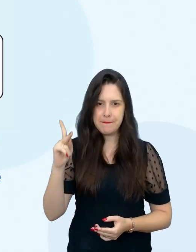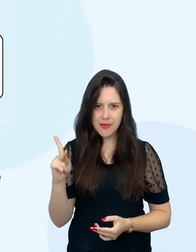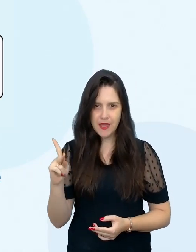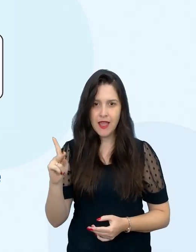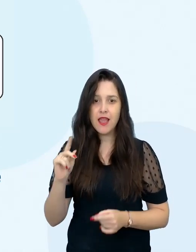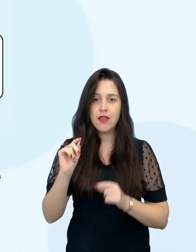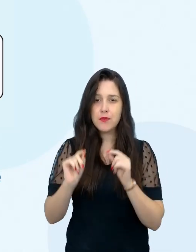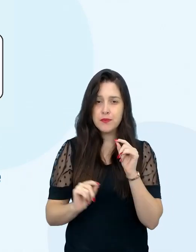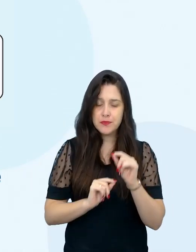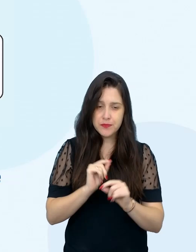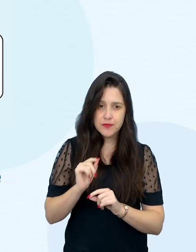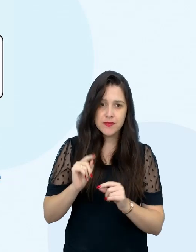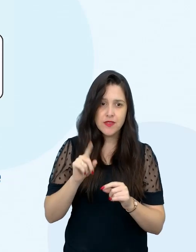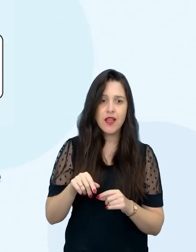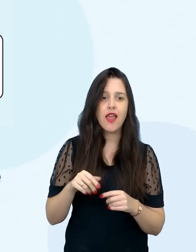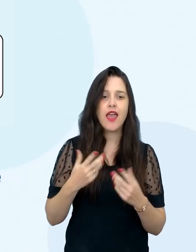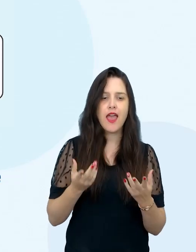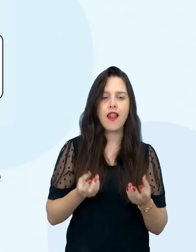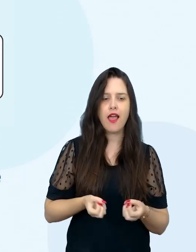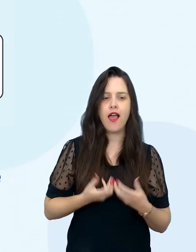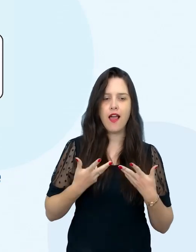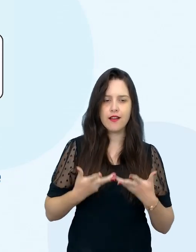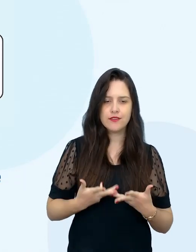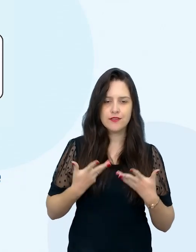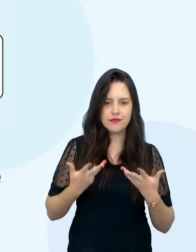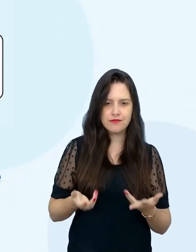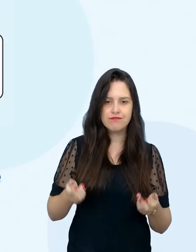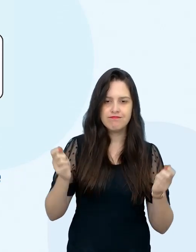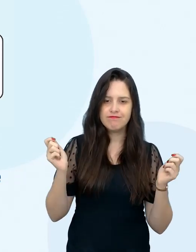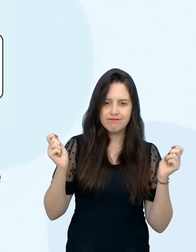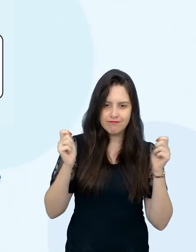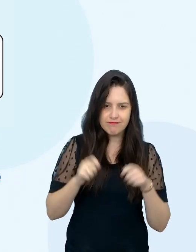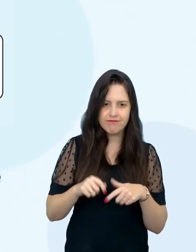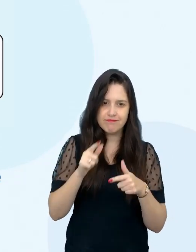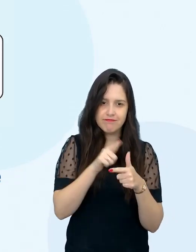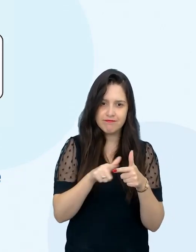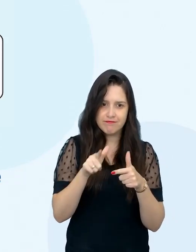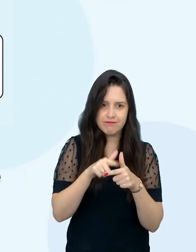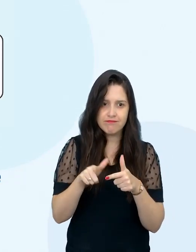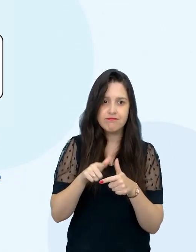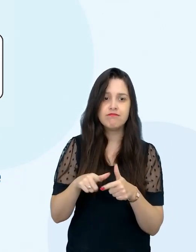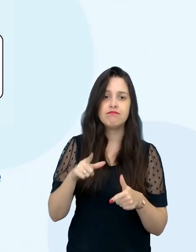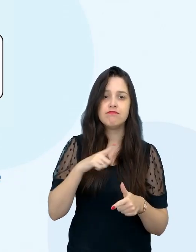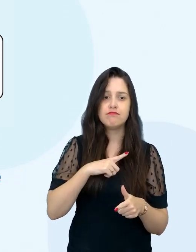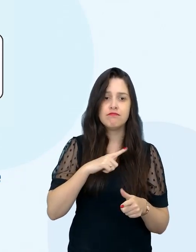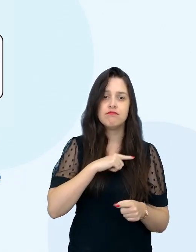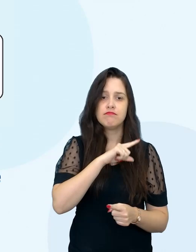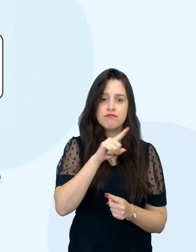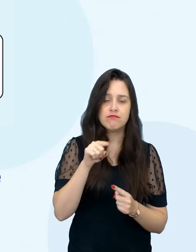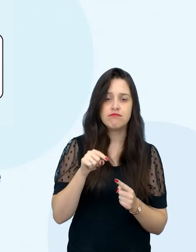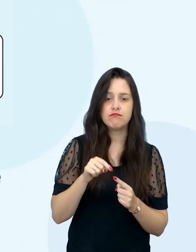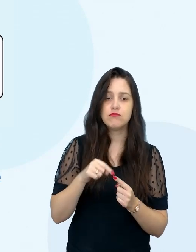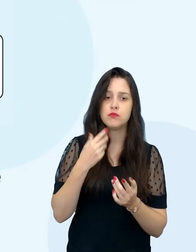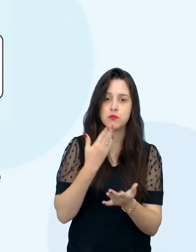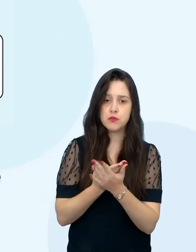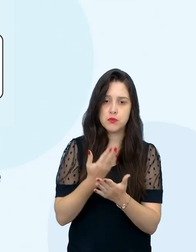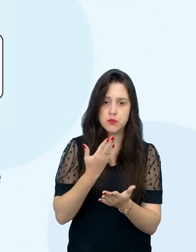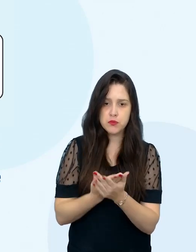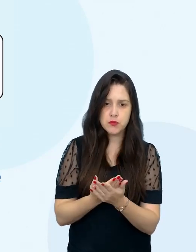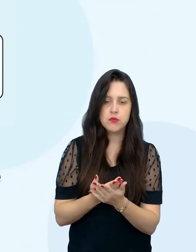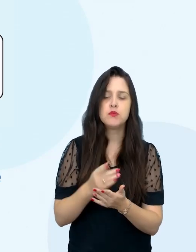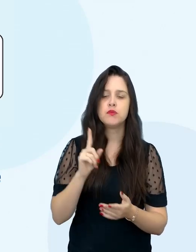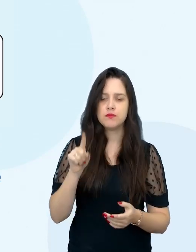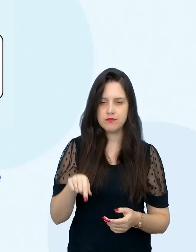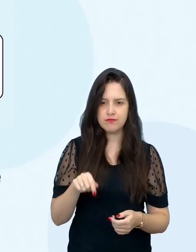ela é uma metodologia ativa, né, aprendizagem baseada em problemas, que tem como foco aí o estudante no centro